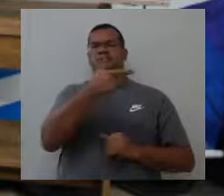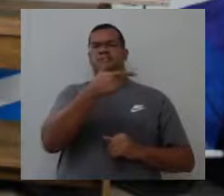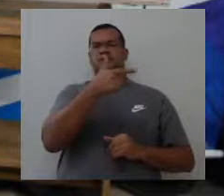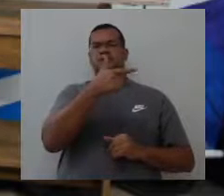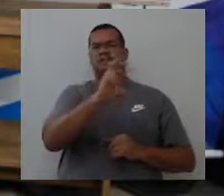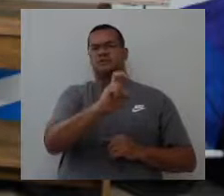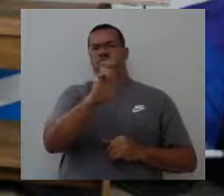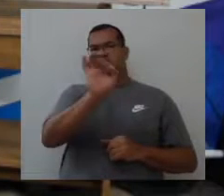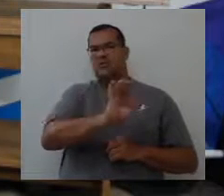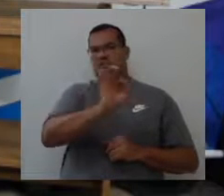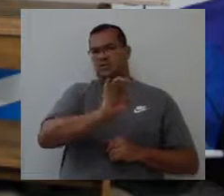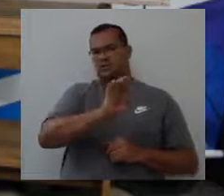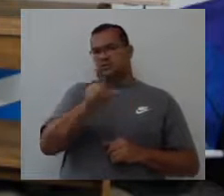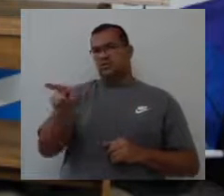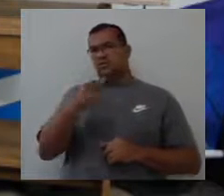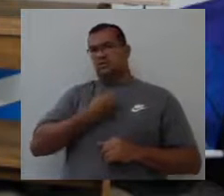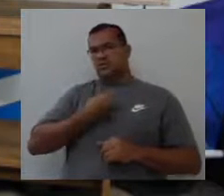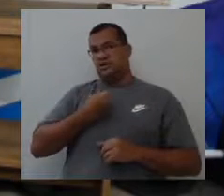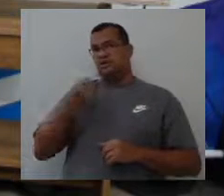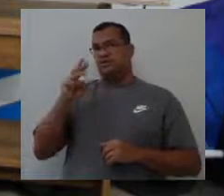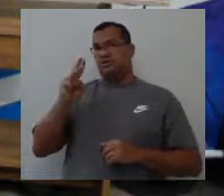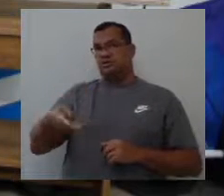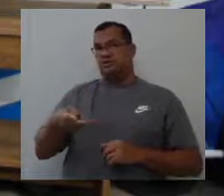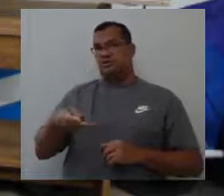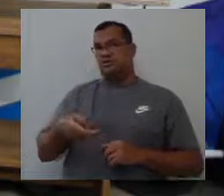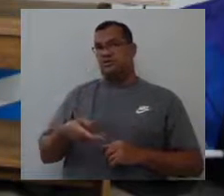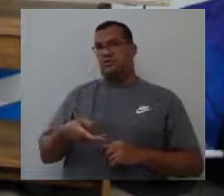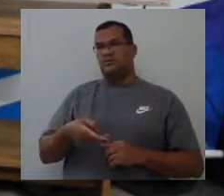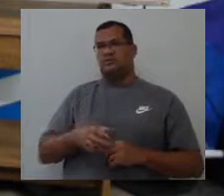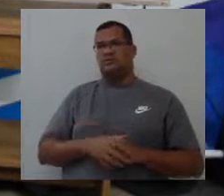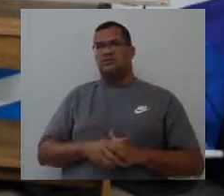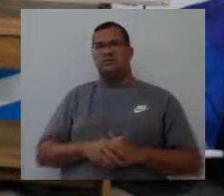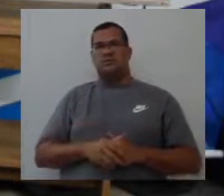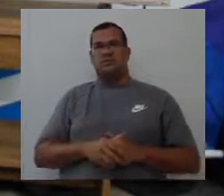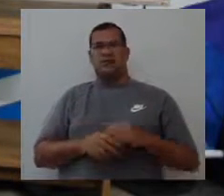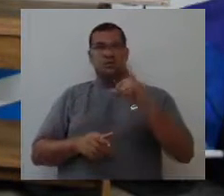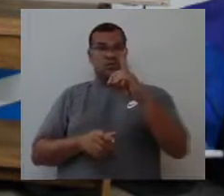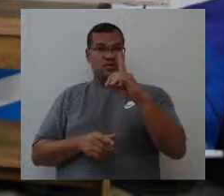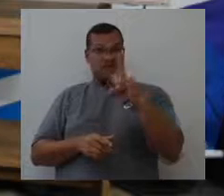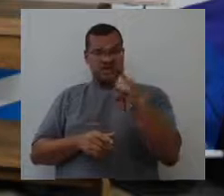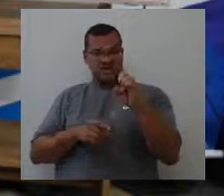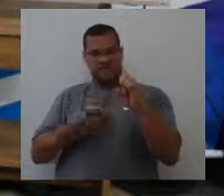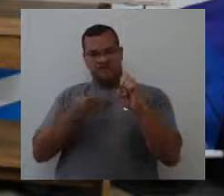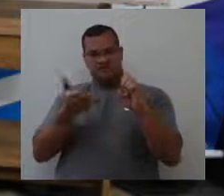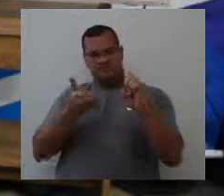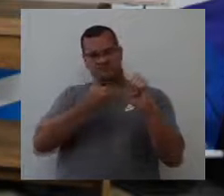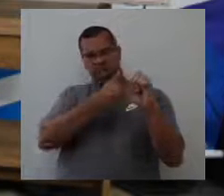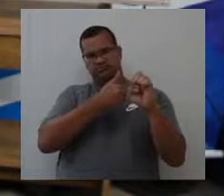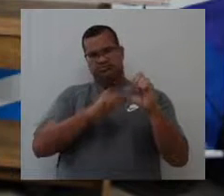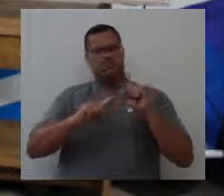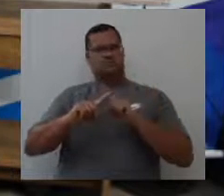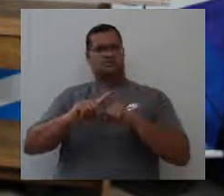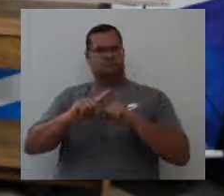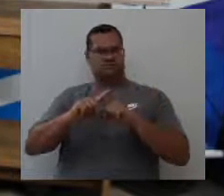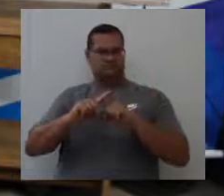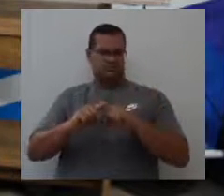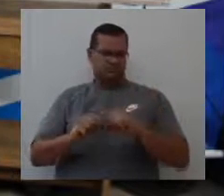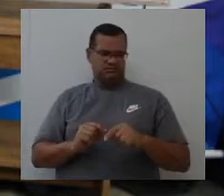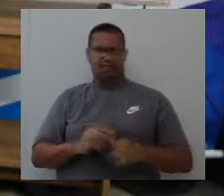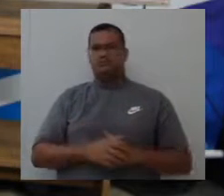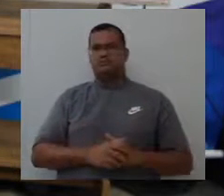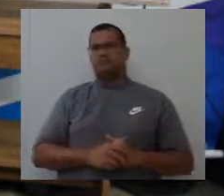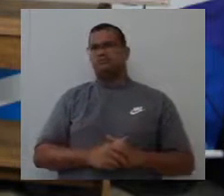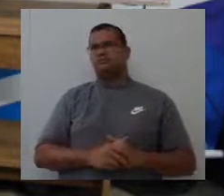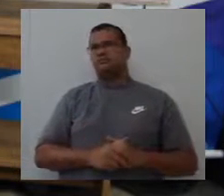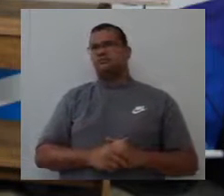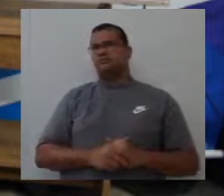de 3.000. Esse de, a gente tira ele daqui e coloca o símbolo de multiplicação. Como está aqui escrito, vou tentar mostrar para